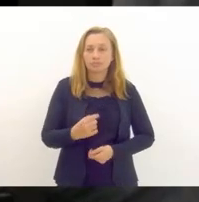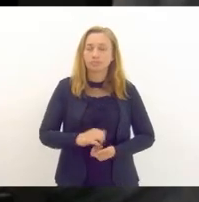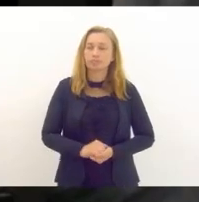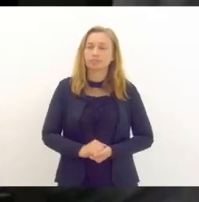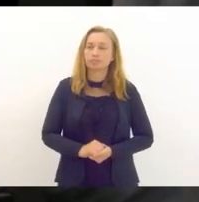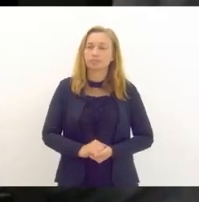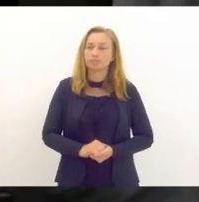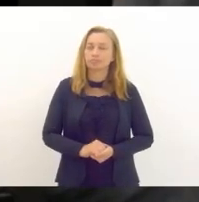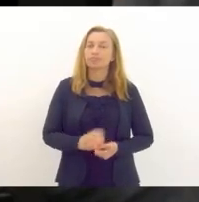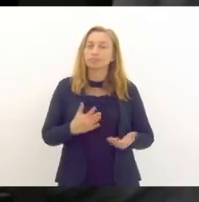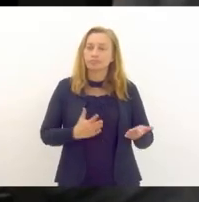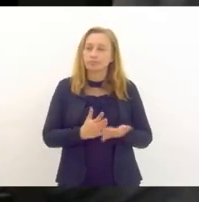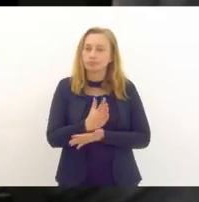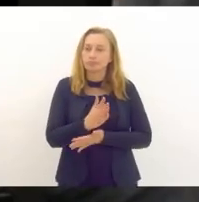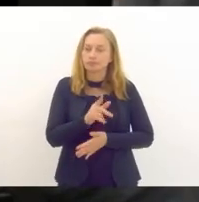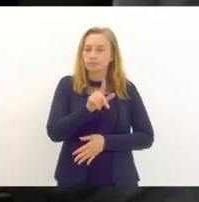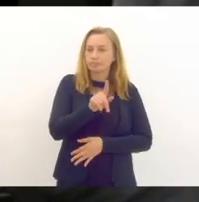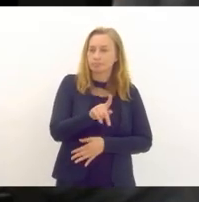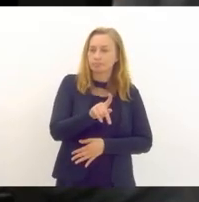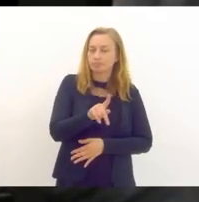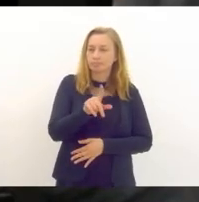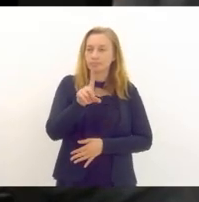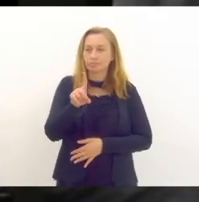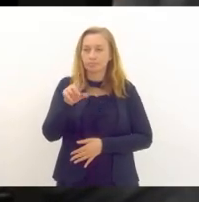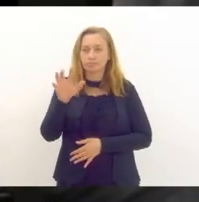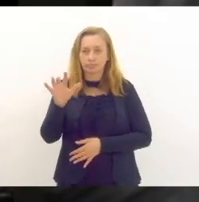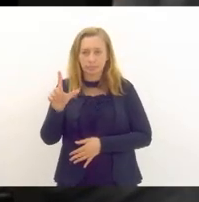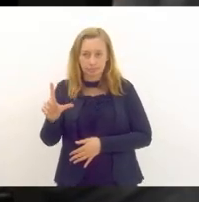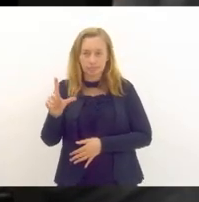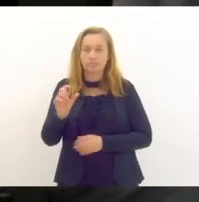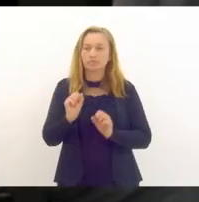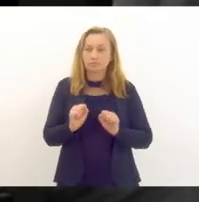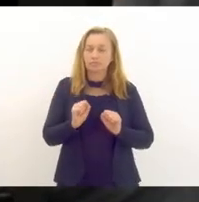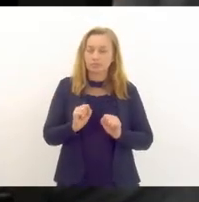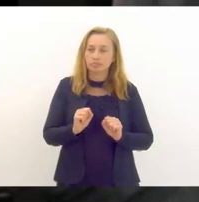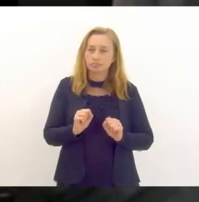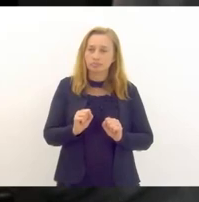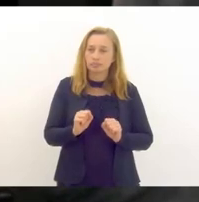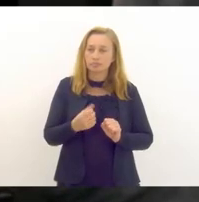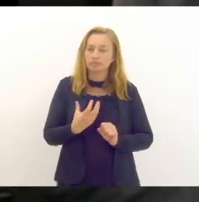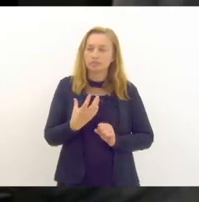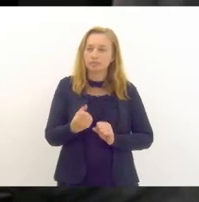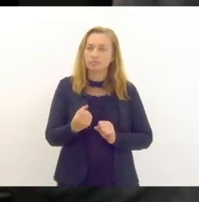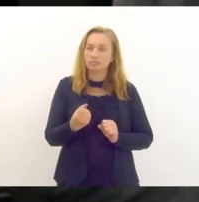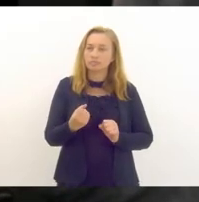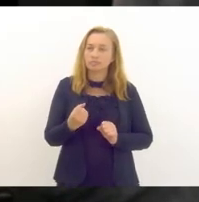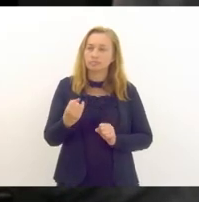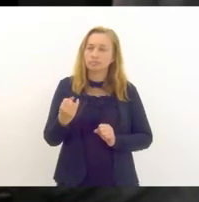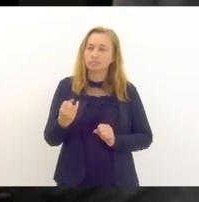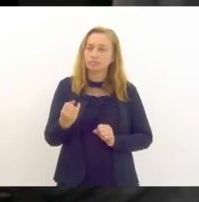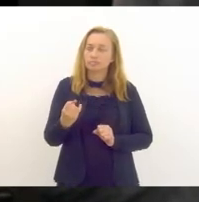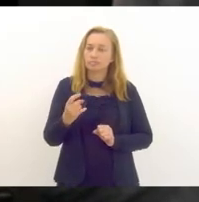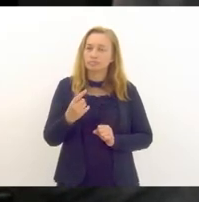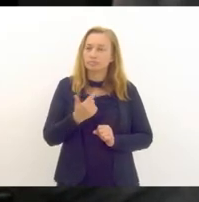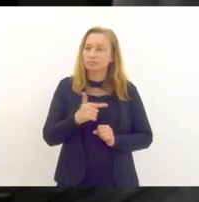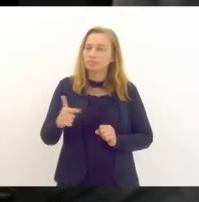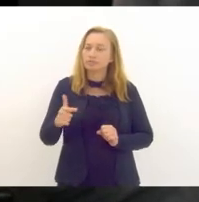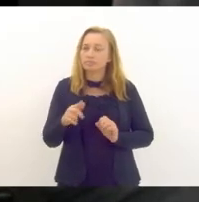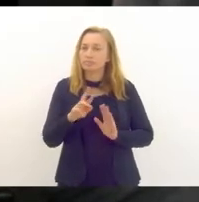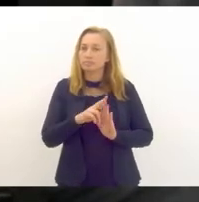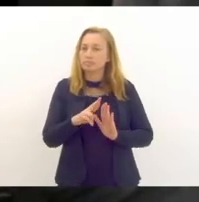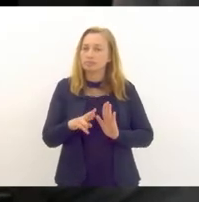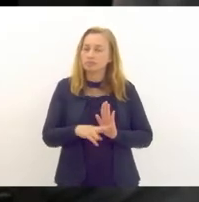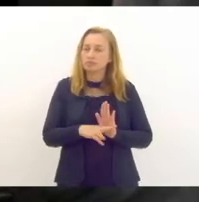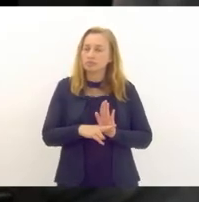com aprovação de um pdl como esse poderíamos incidir inclusive na hipótese de não existir Norma